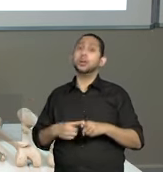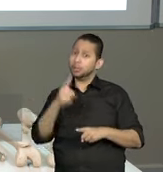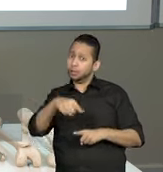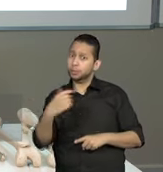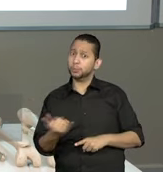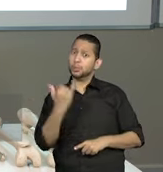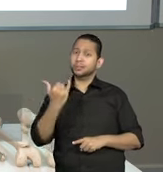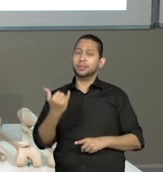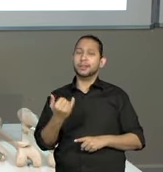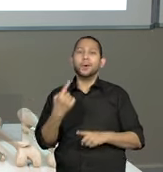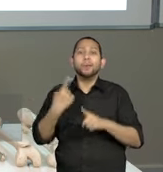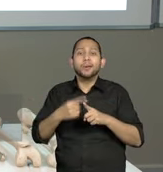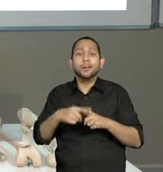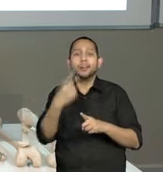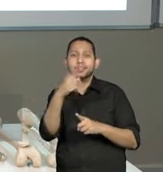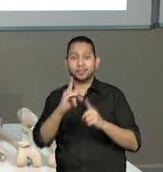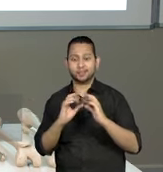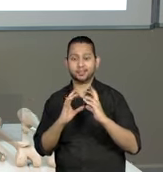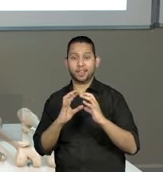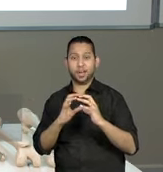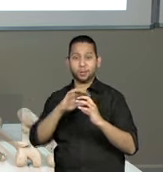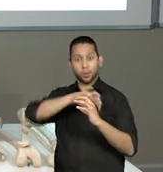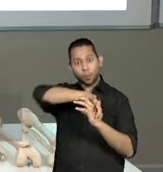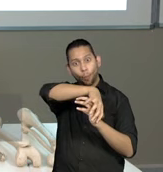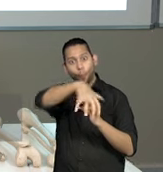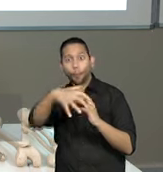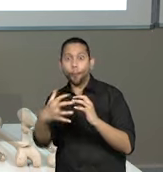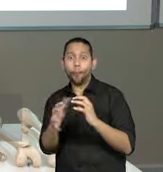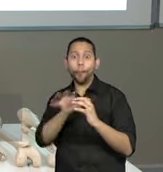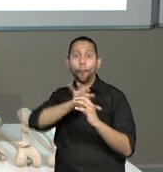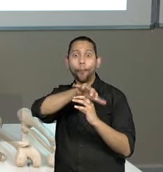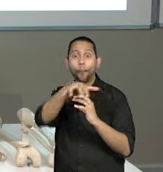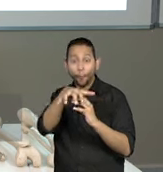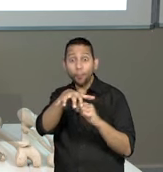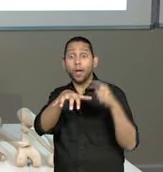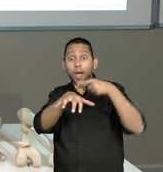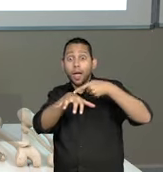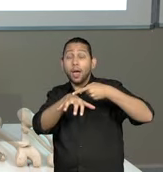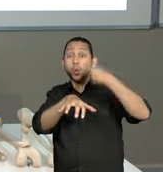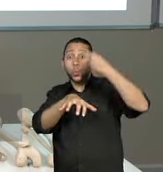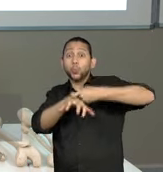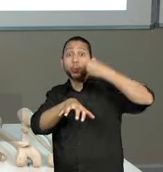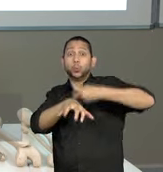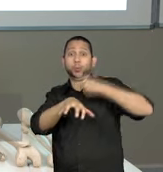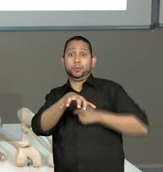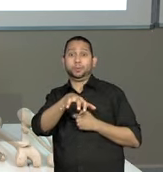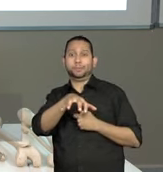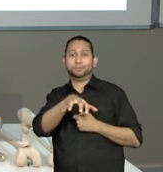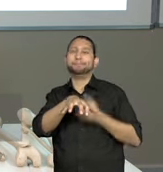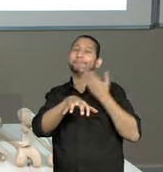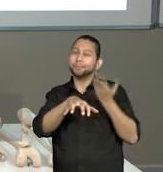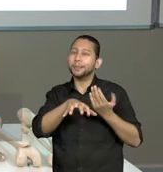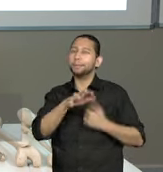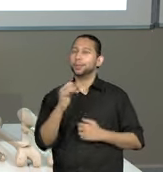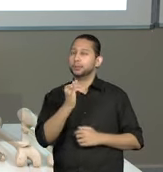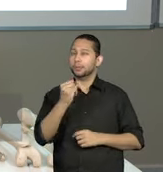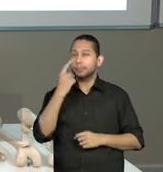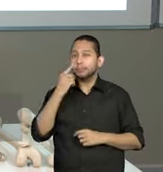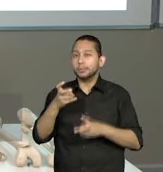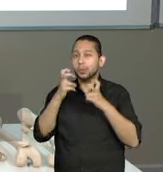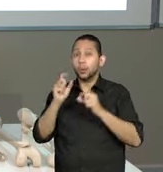Tem uma caixa aí protegendo sua cabeça. Também temos